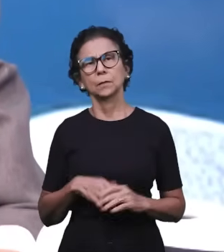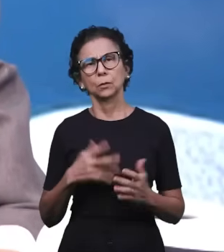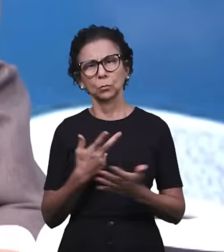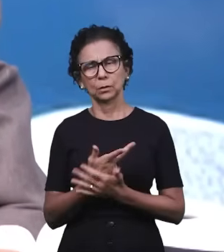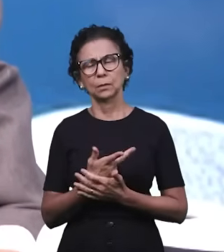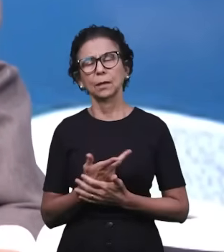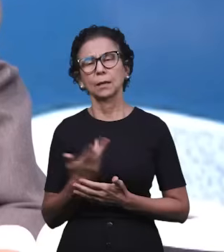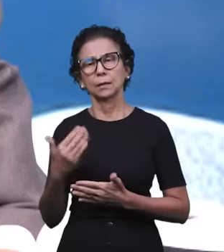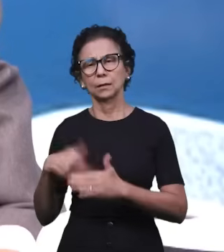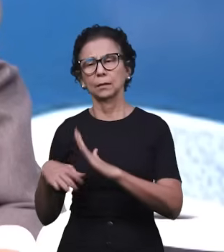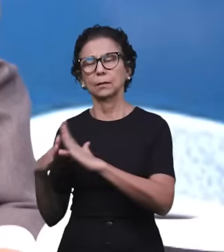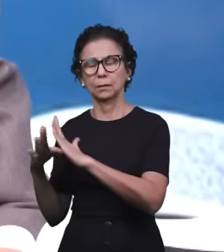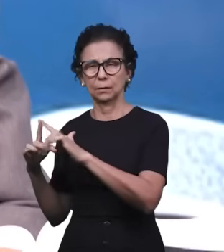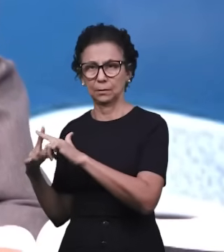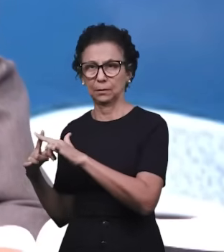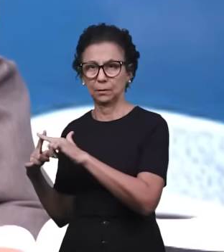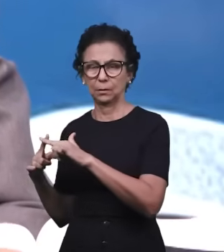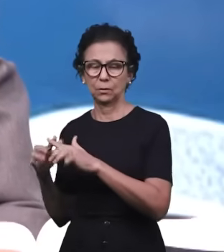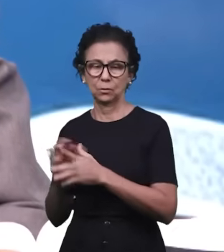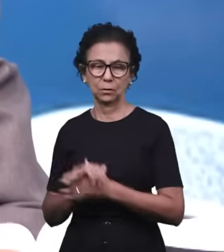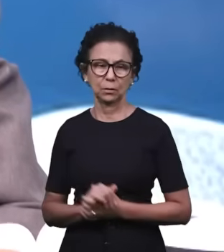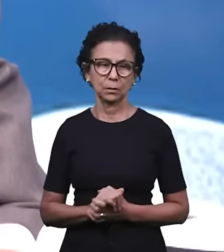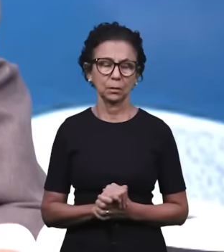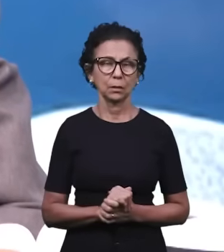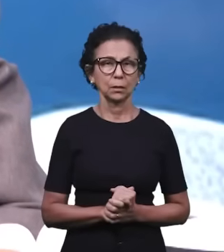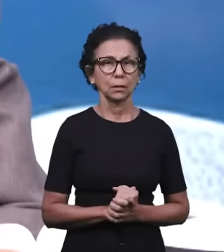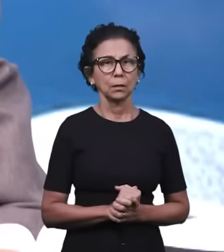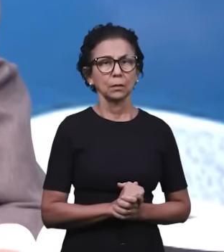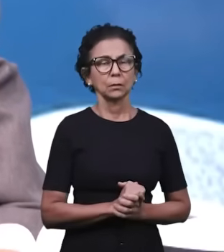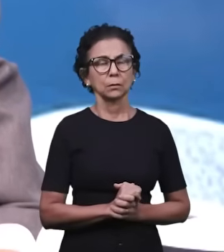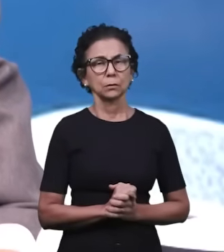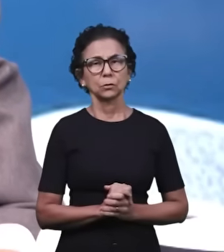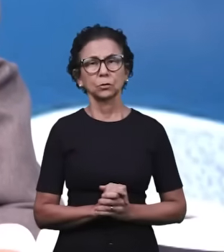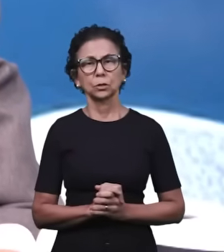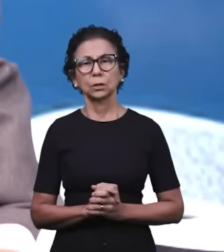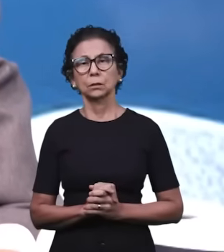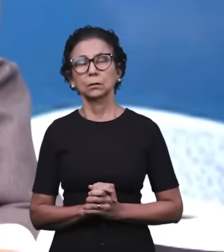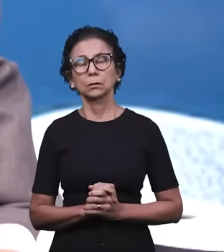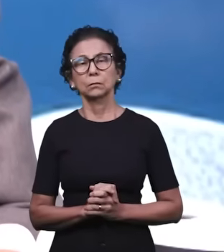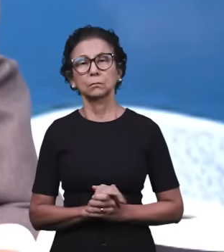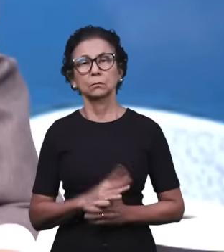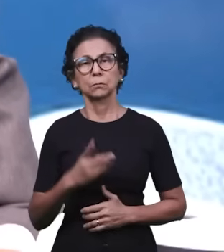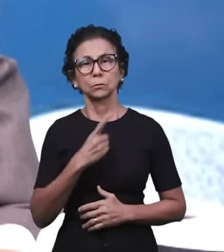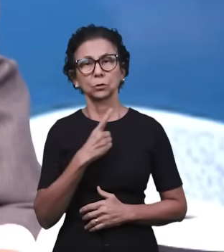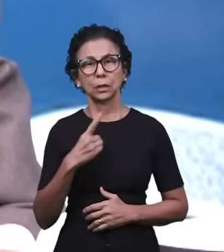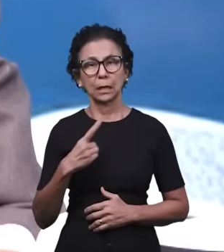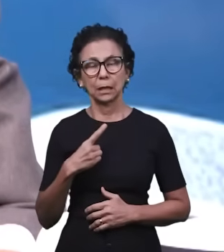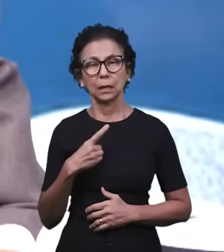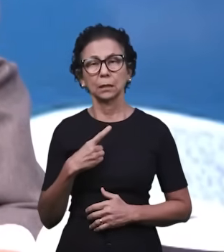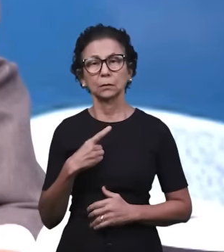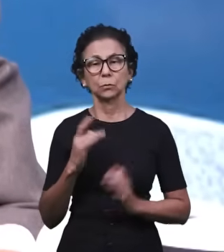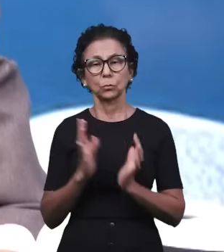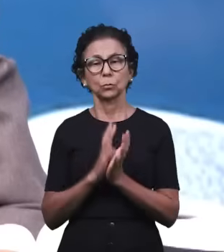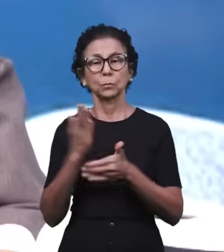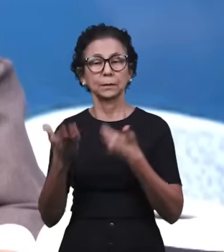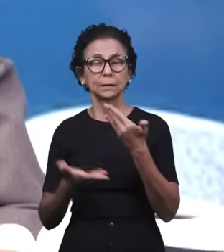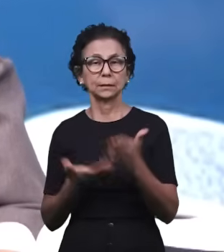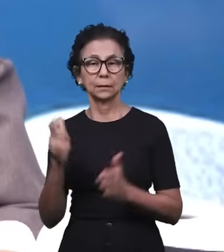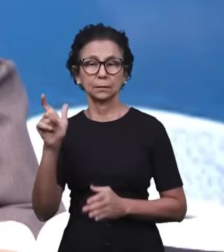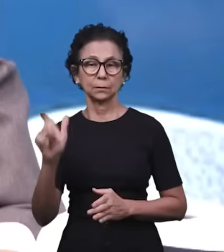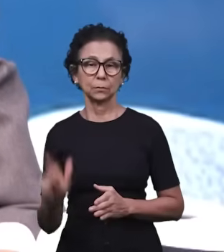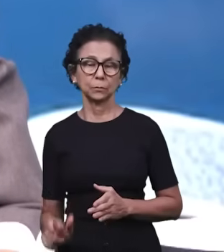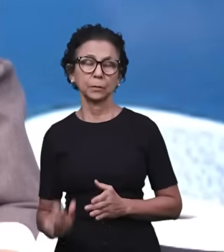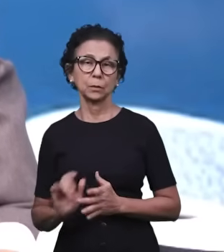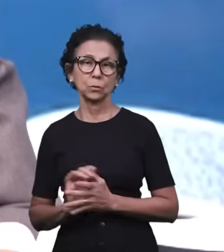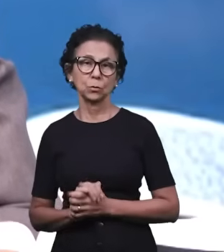membro da igreja, especialmente que faz parte do grupo de assistência daquele diácono, procurar o diácono para contar